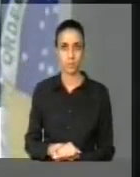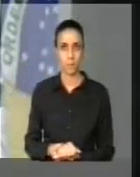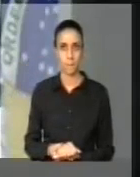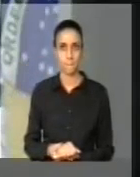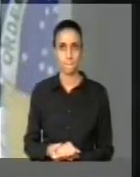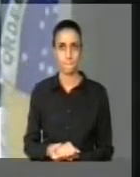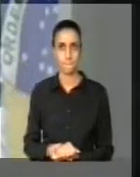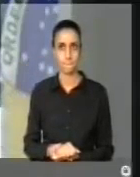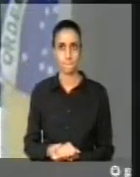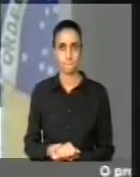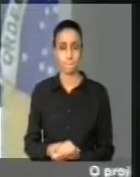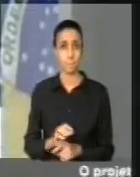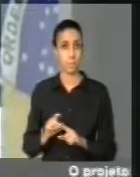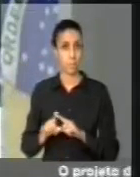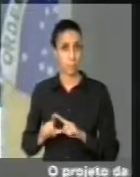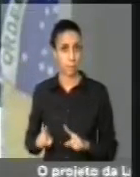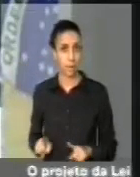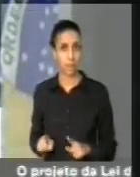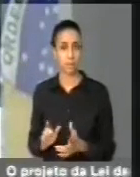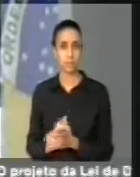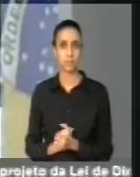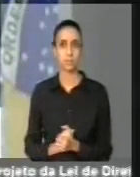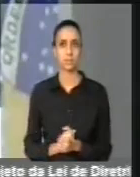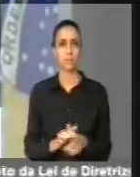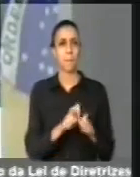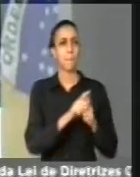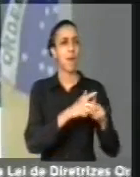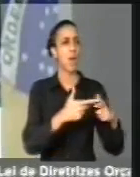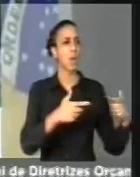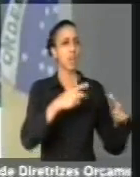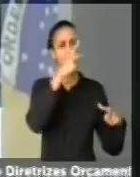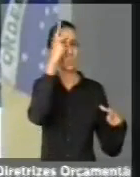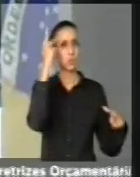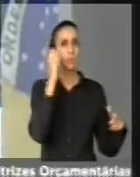comprometida com os muros e com as ideologias,